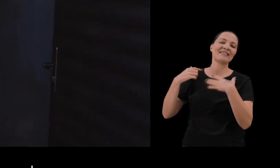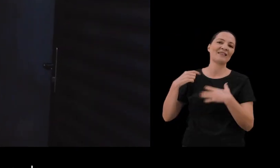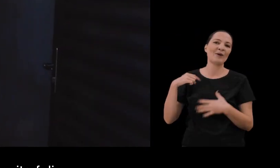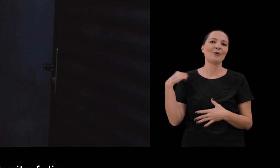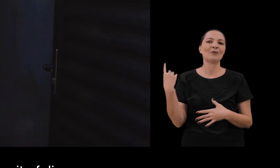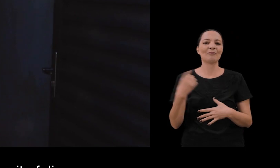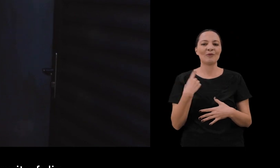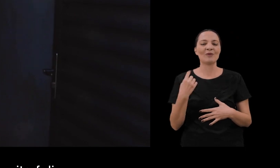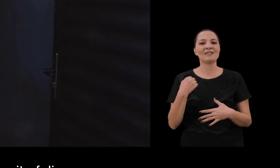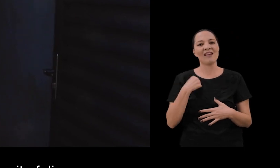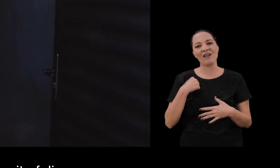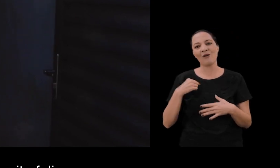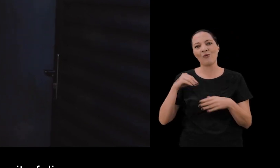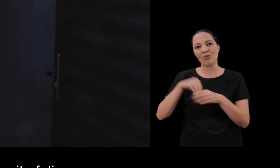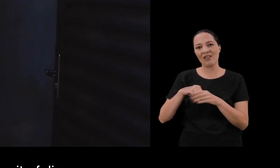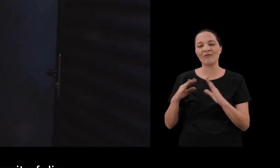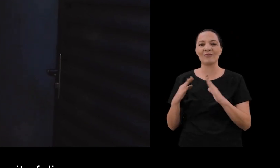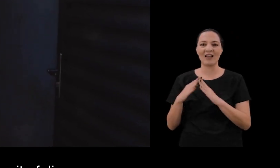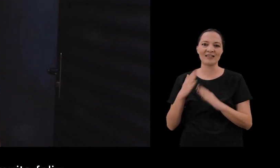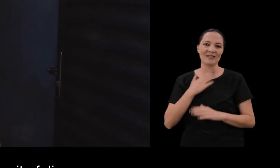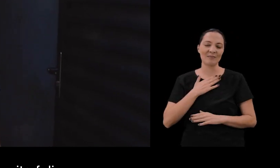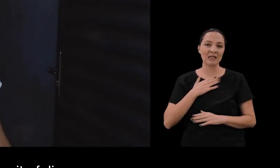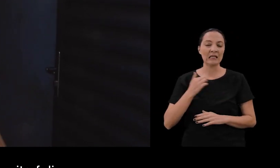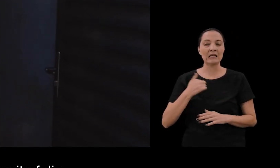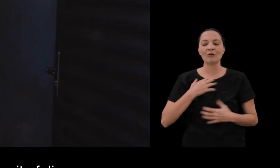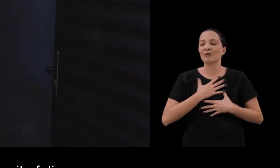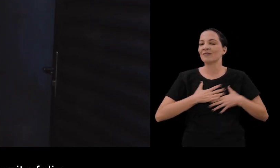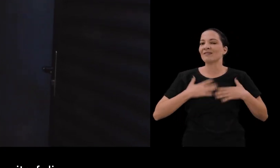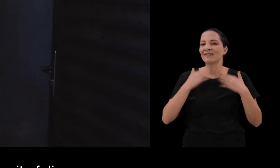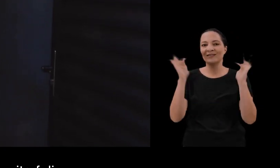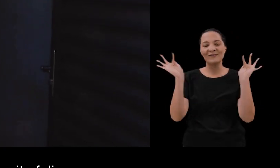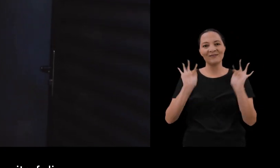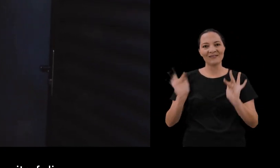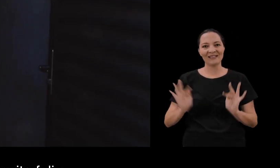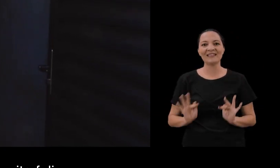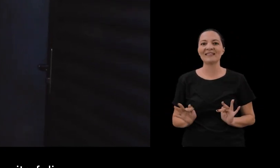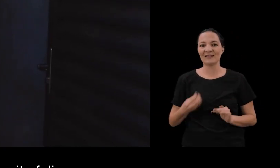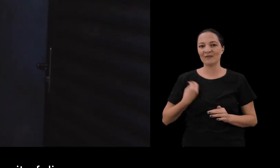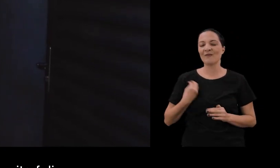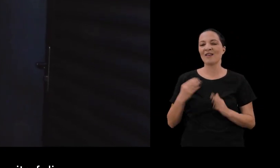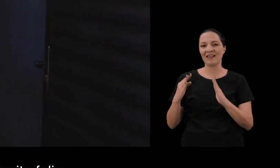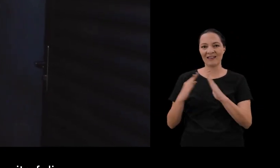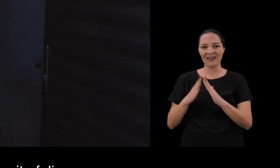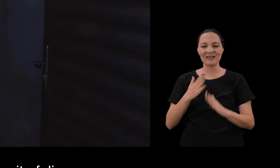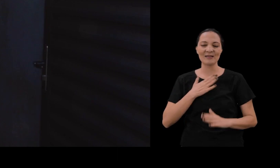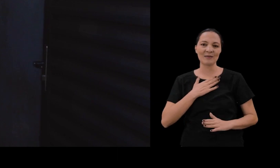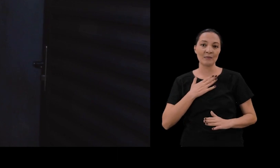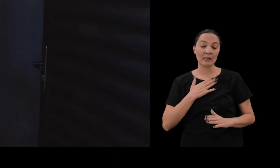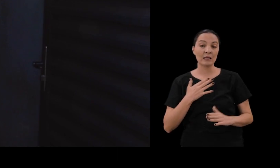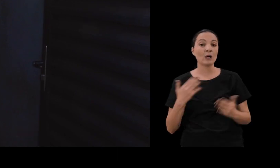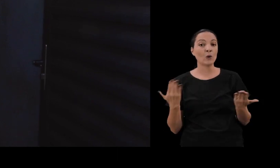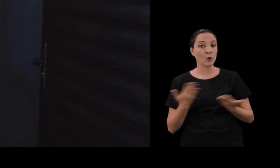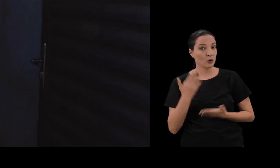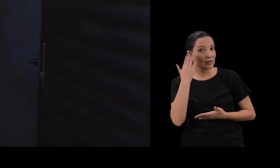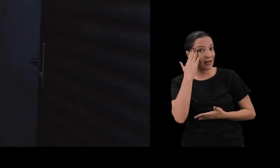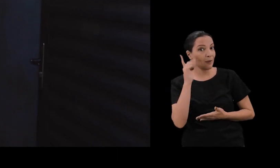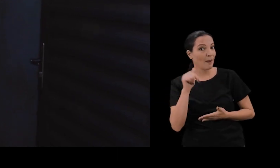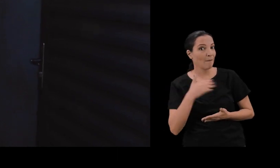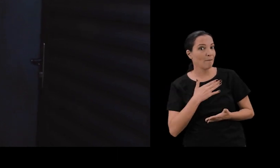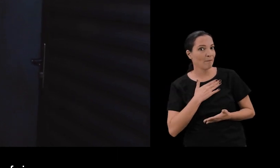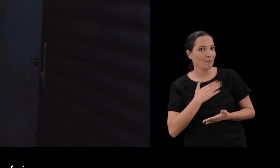casa. Então, nossa, eu estou muito feliz de estar dentro da minha casa. Eu sei que é